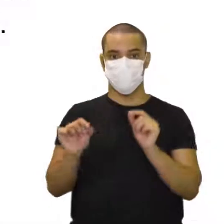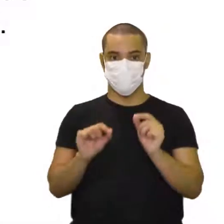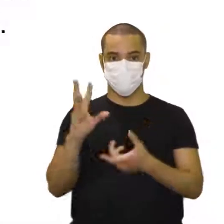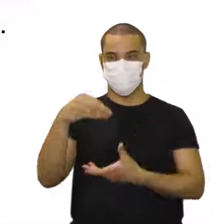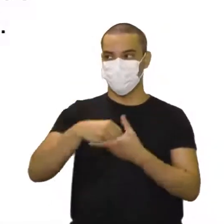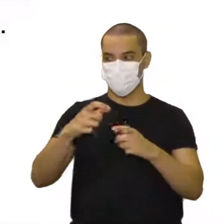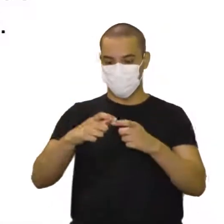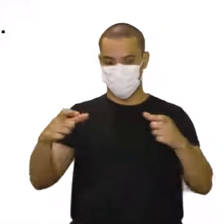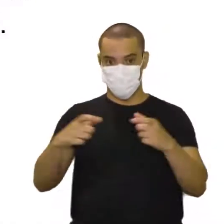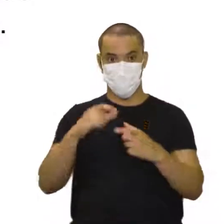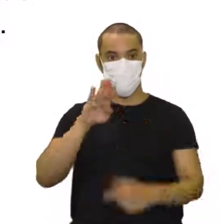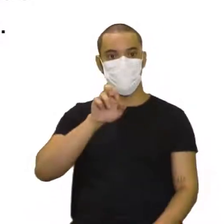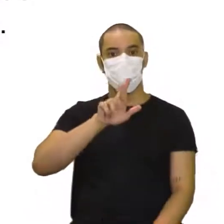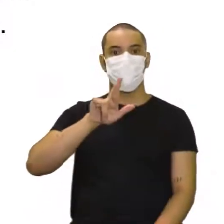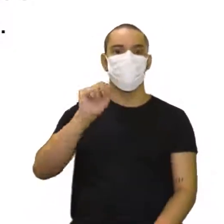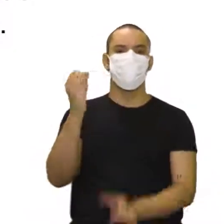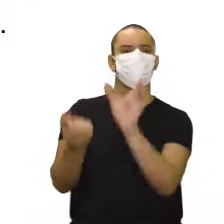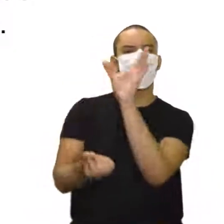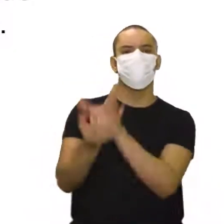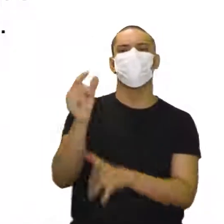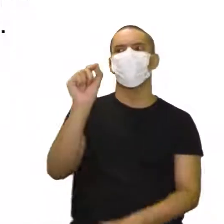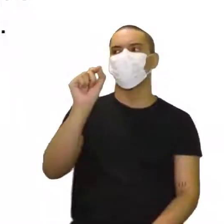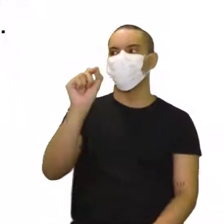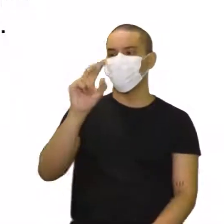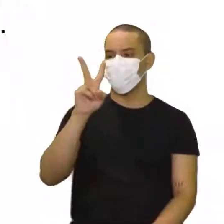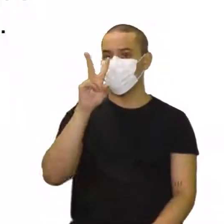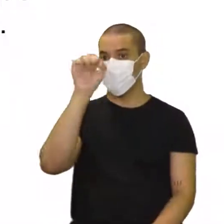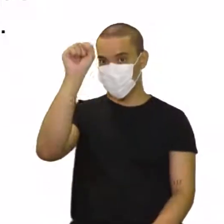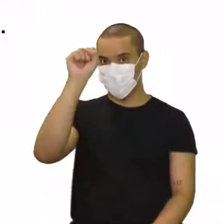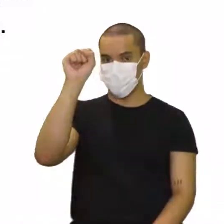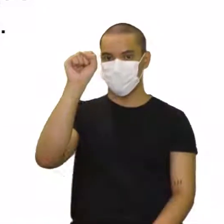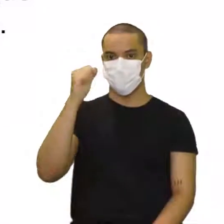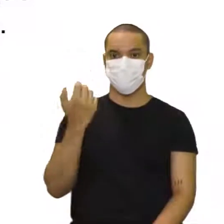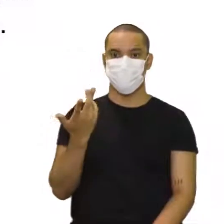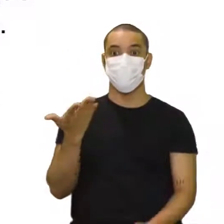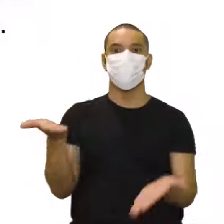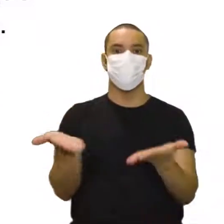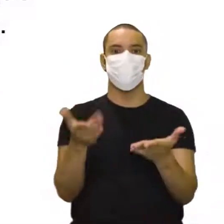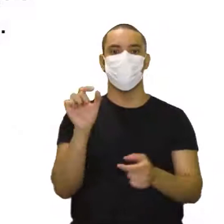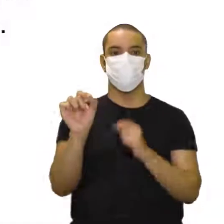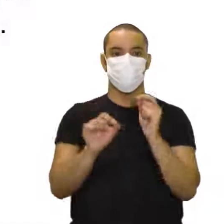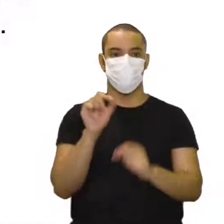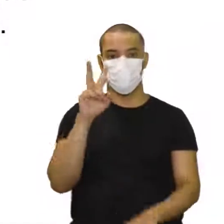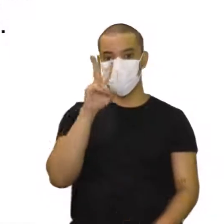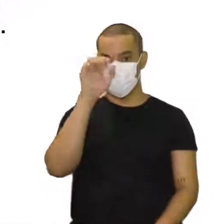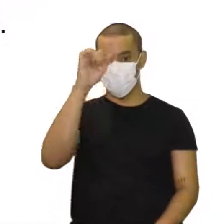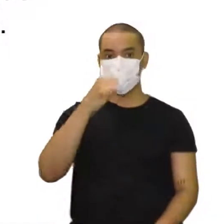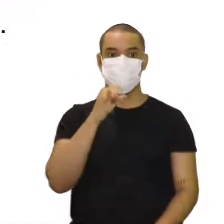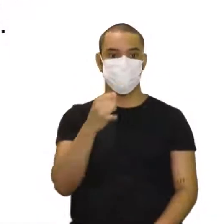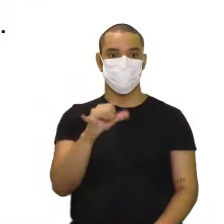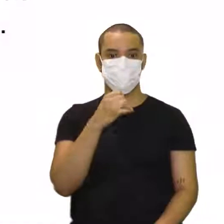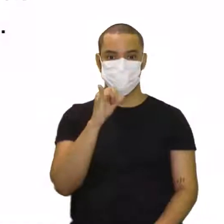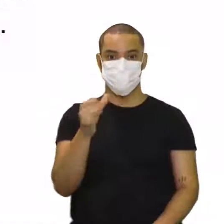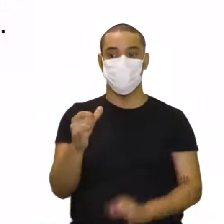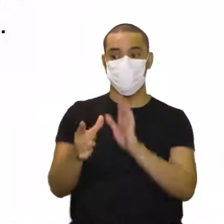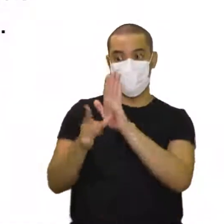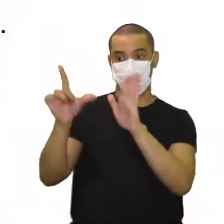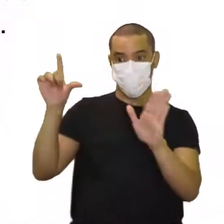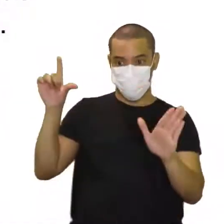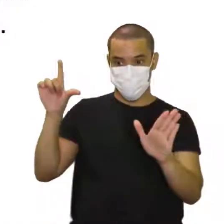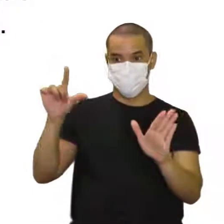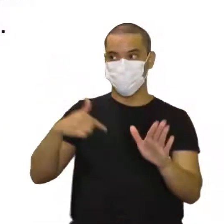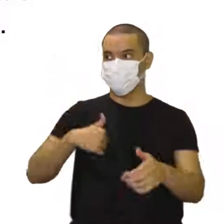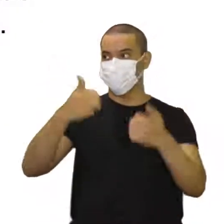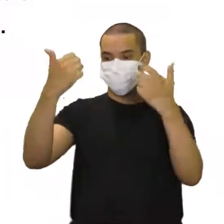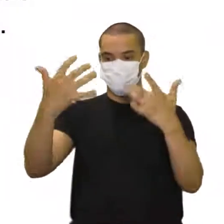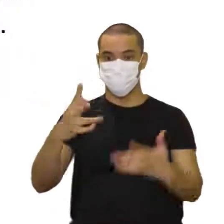da barra, originando uma força. Agora de origem elétrica, olha só. Antes nós falamos